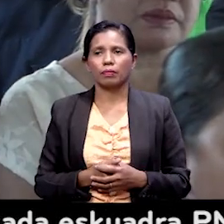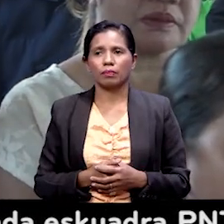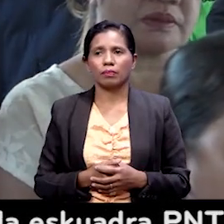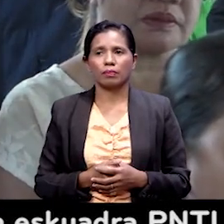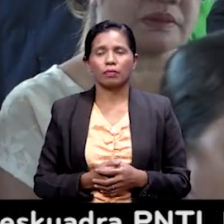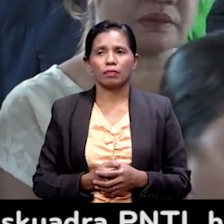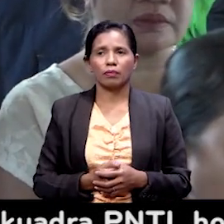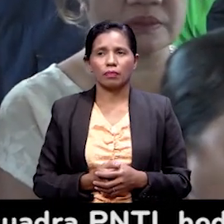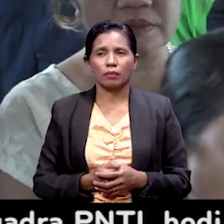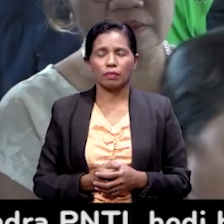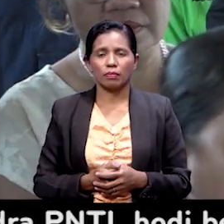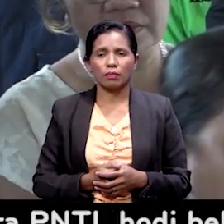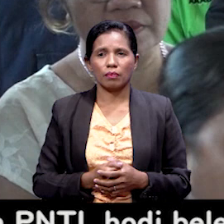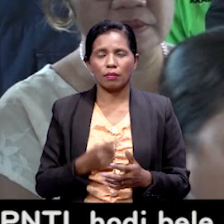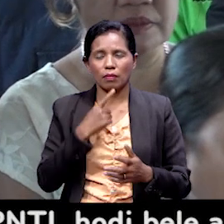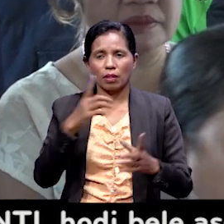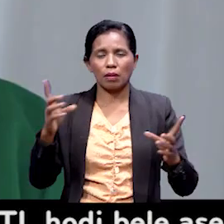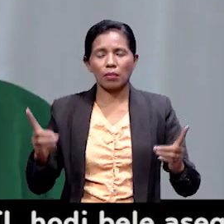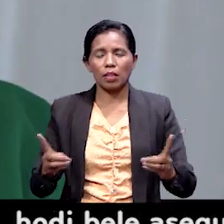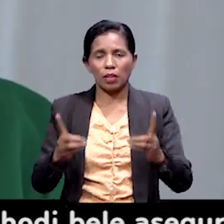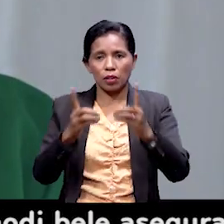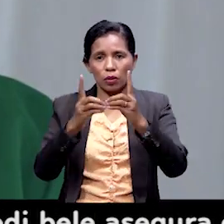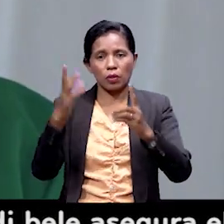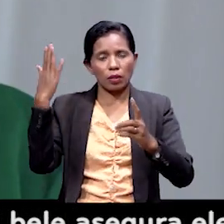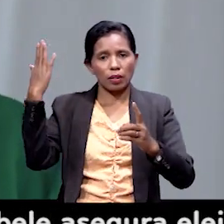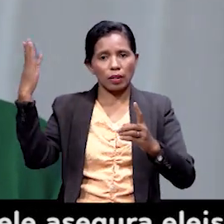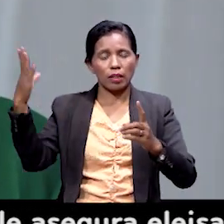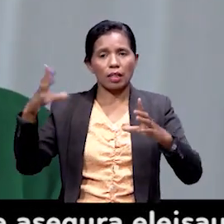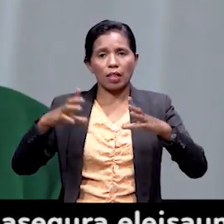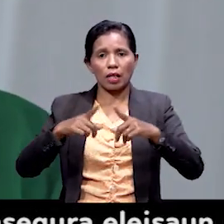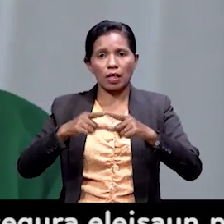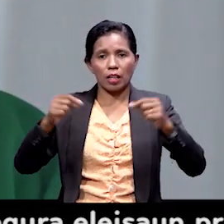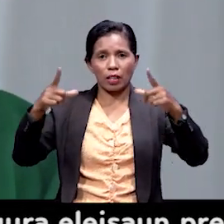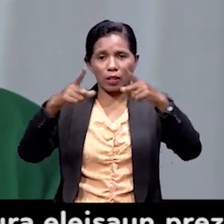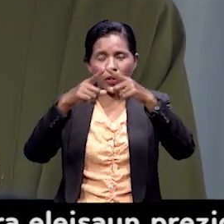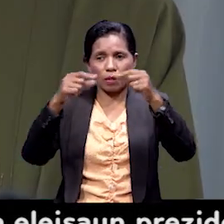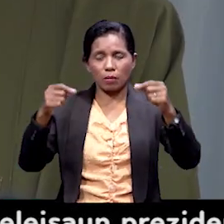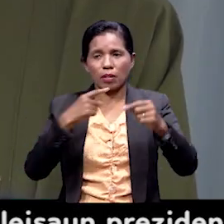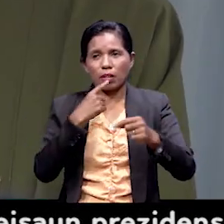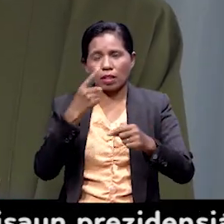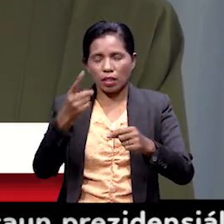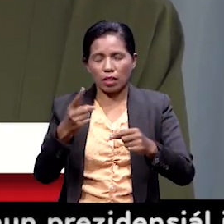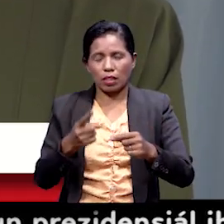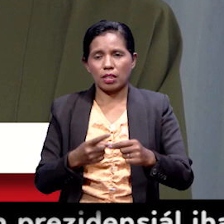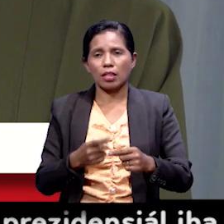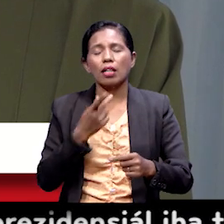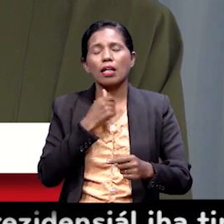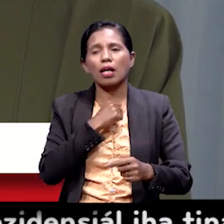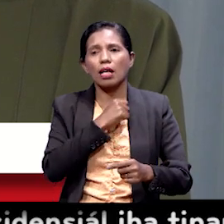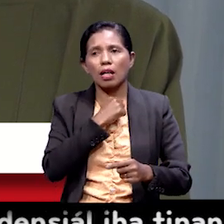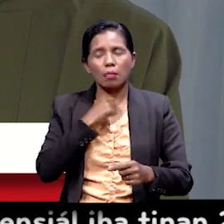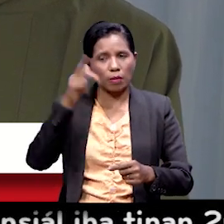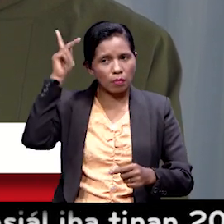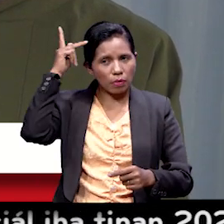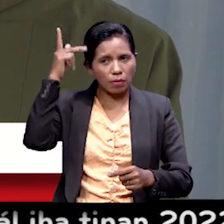excelentíssimo Núncio Apostólico Bajasoro e a Roma, por igualia e a Papa Jameno, va por serviço e dava